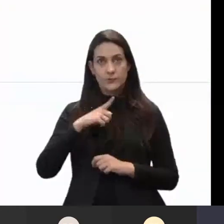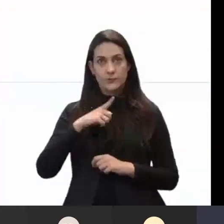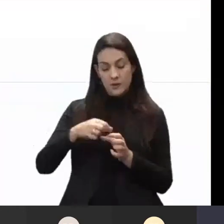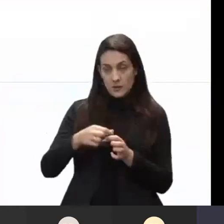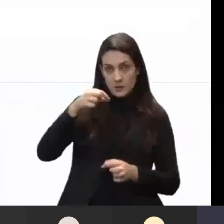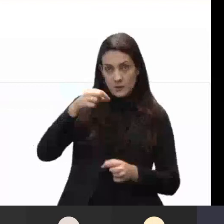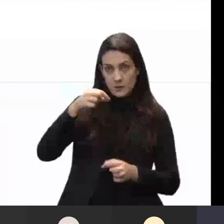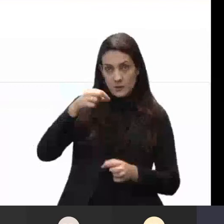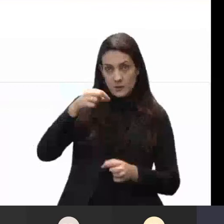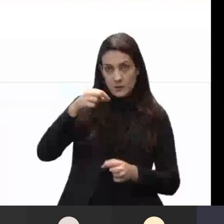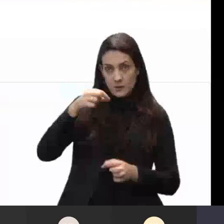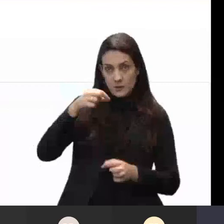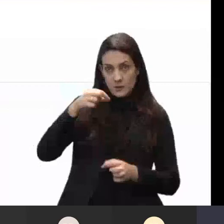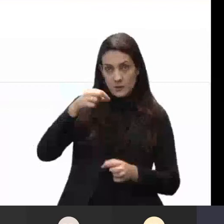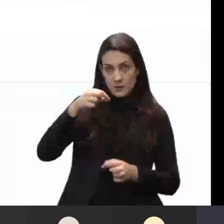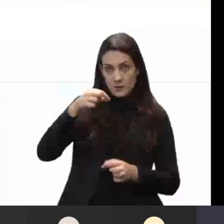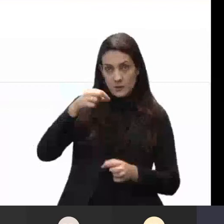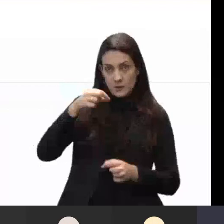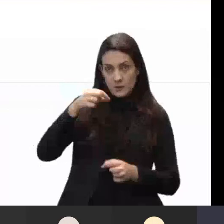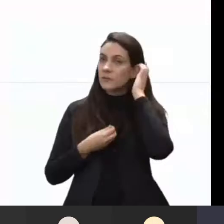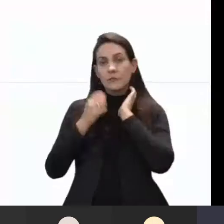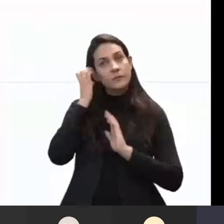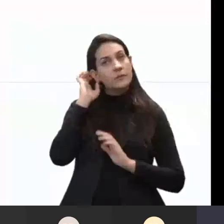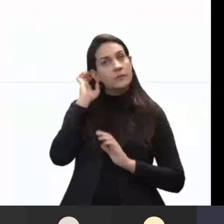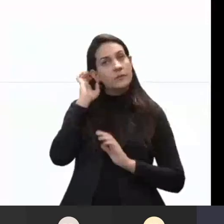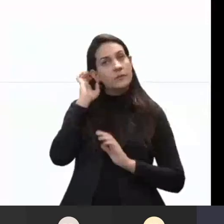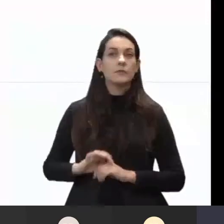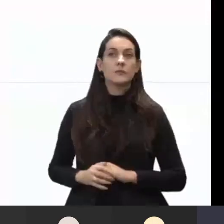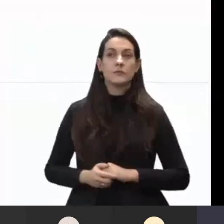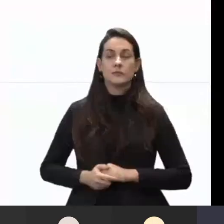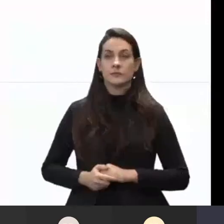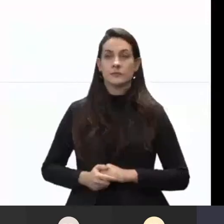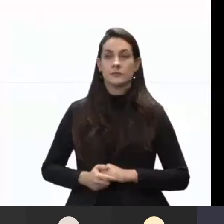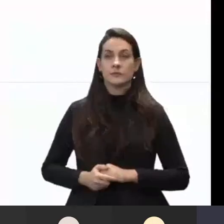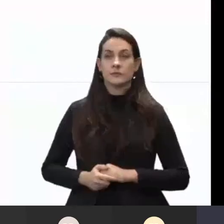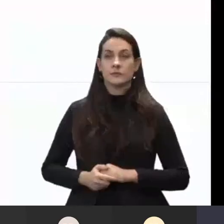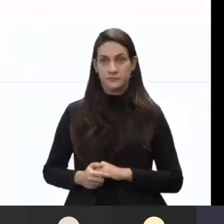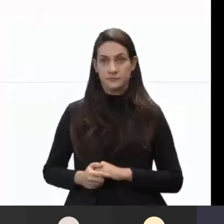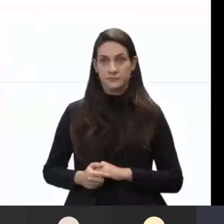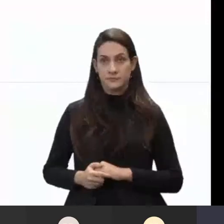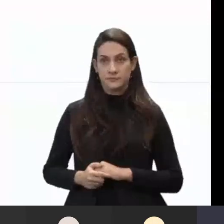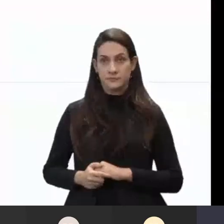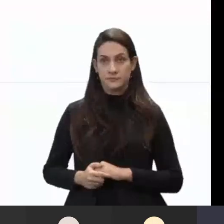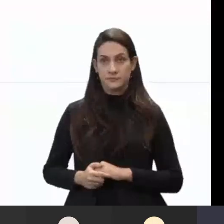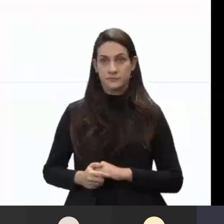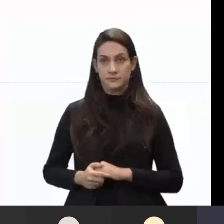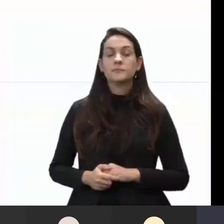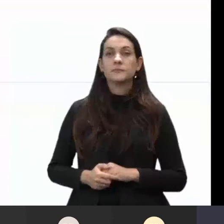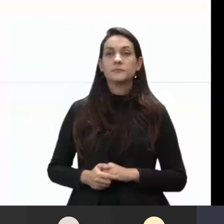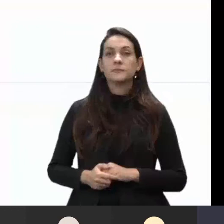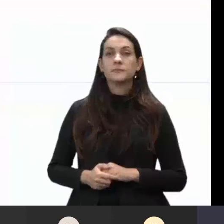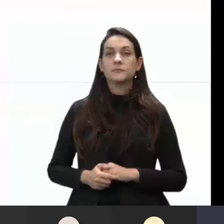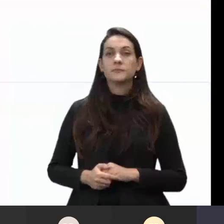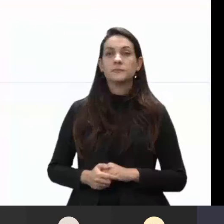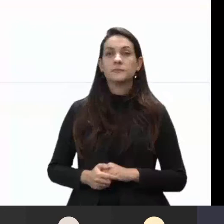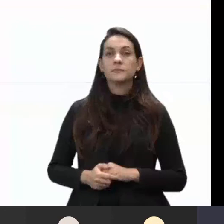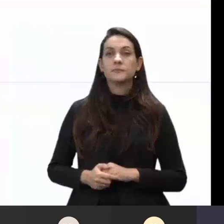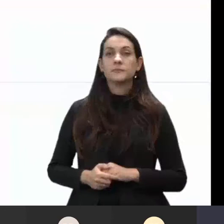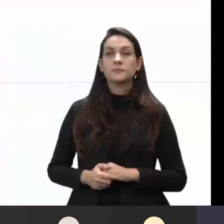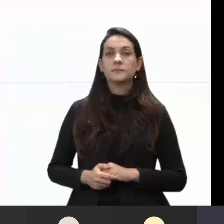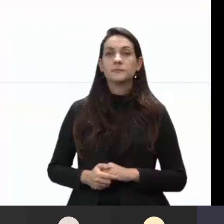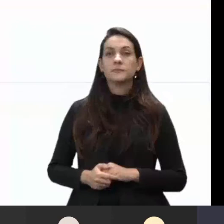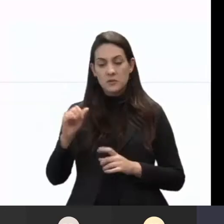nós sabemos que essa concentração inibitória mínima foi a mínima concentração que inibiu o crescimento do micro-organismo, e nós temos